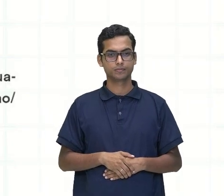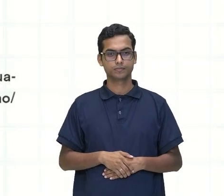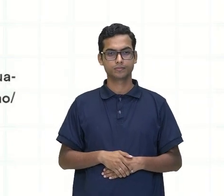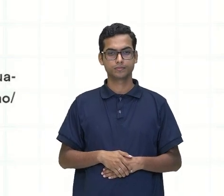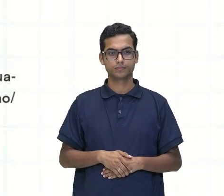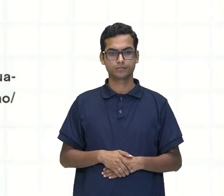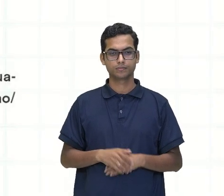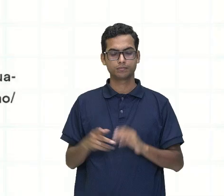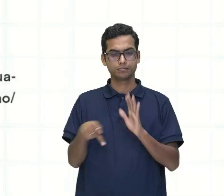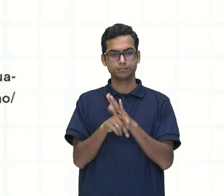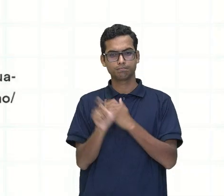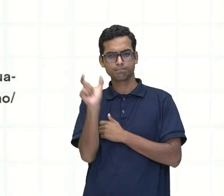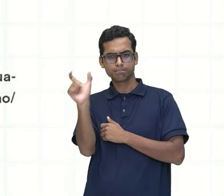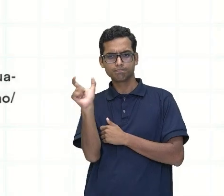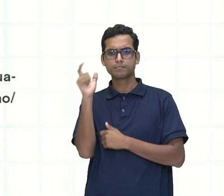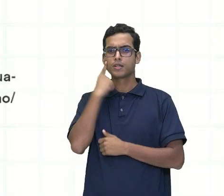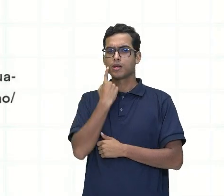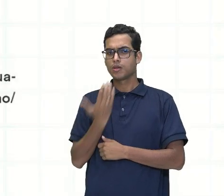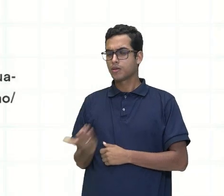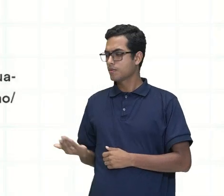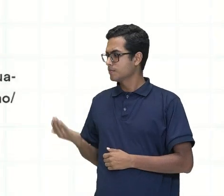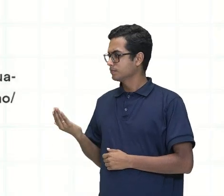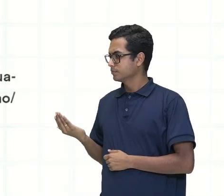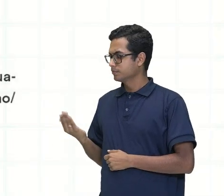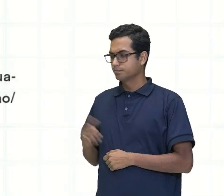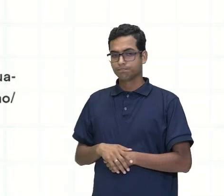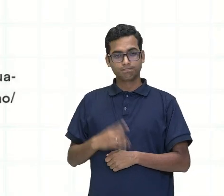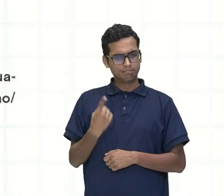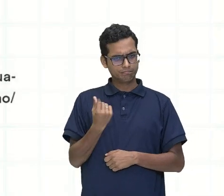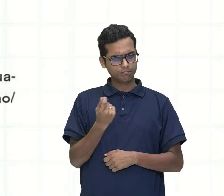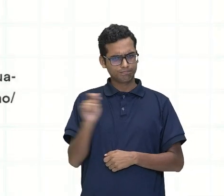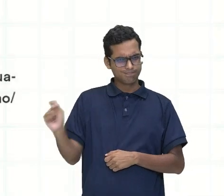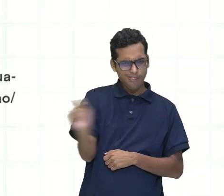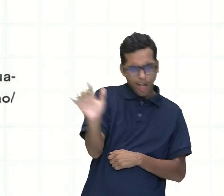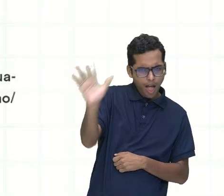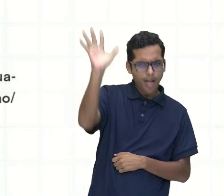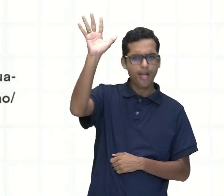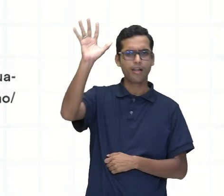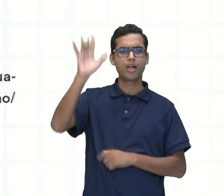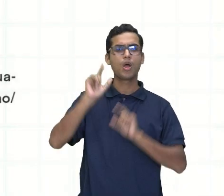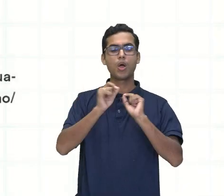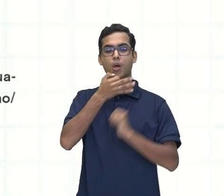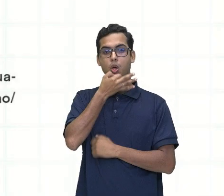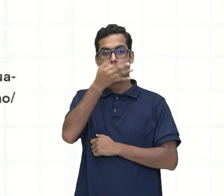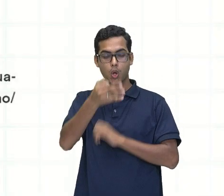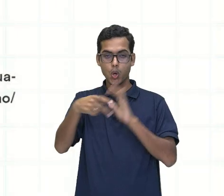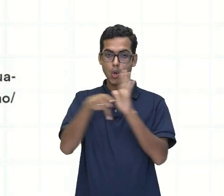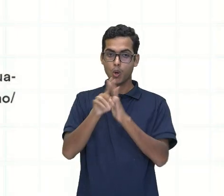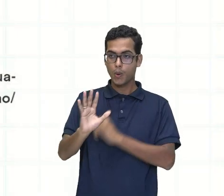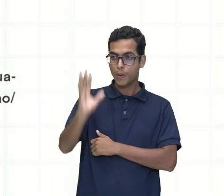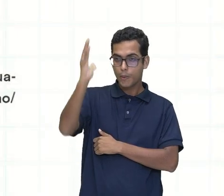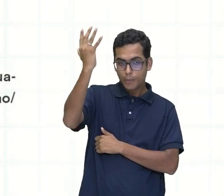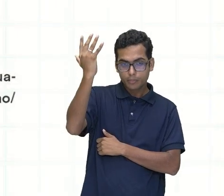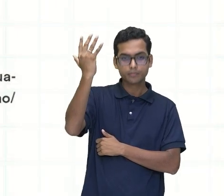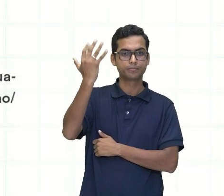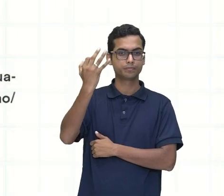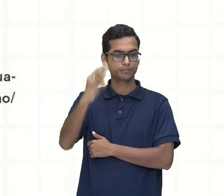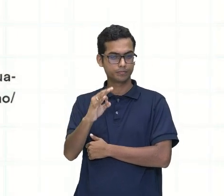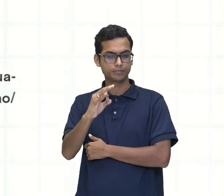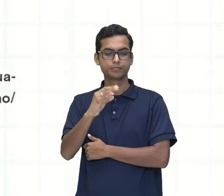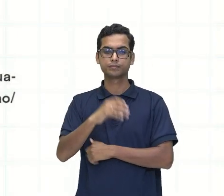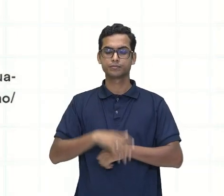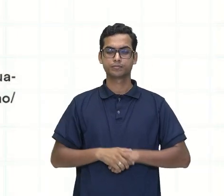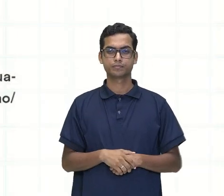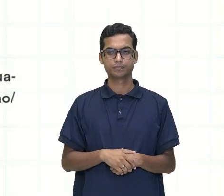muito caro, ele é uma opinião relativa ao fato, né, da médica ter prescrito um remédio aí ao paciente.